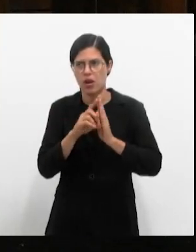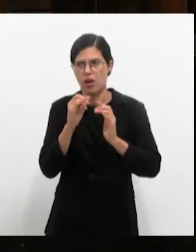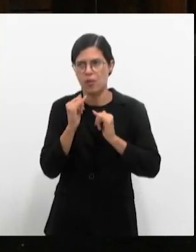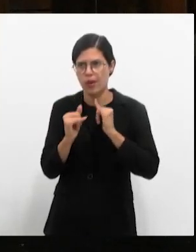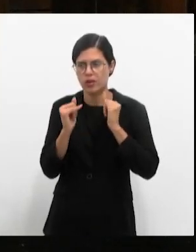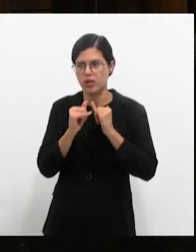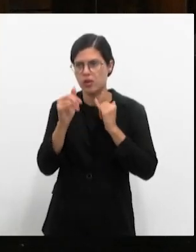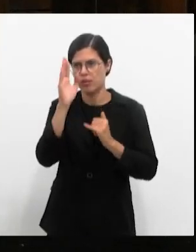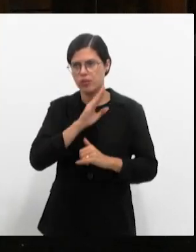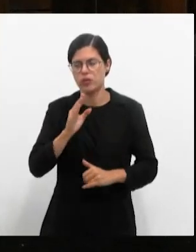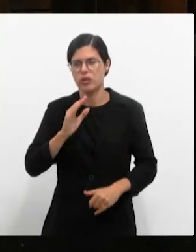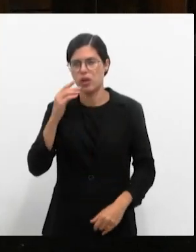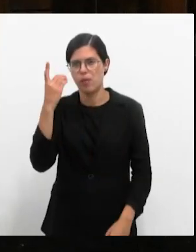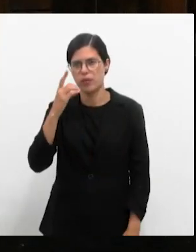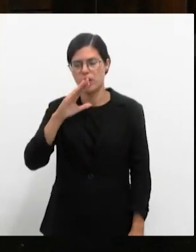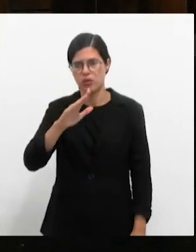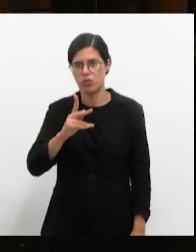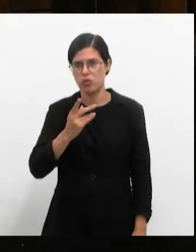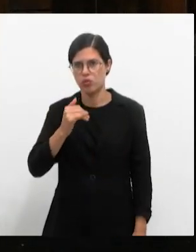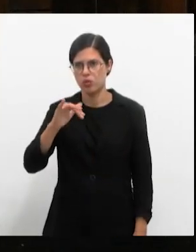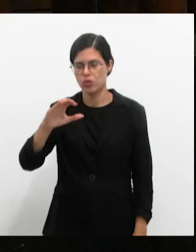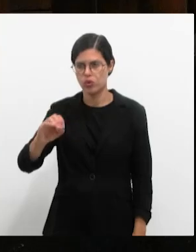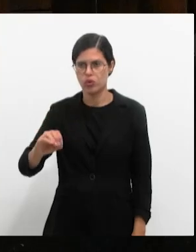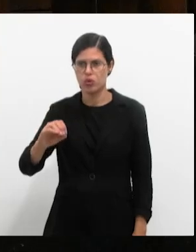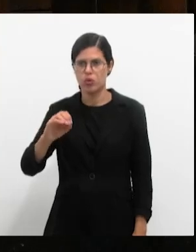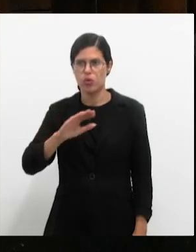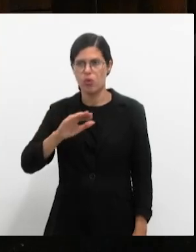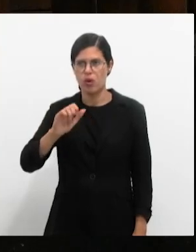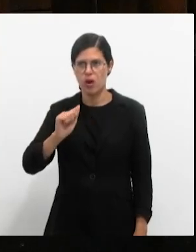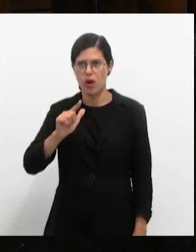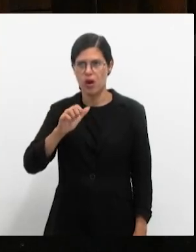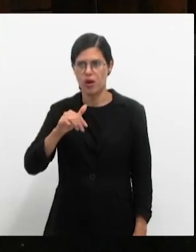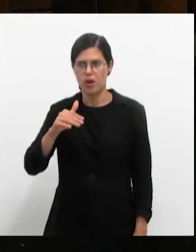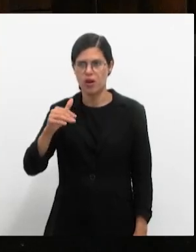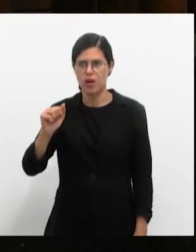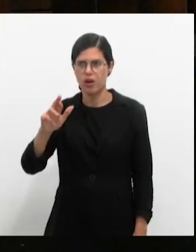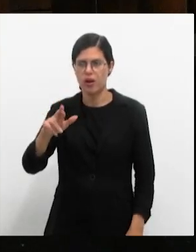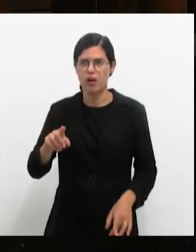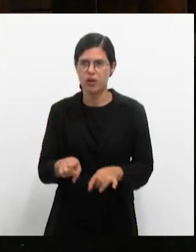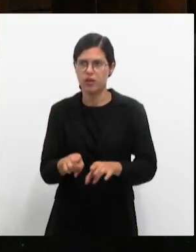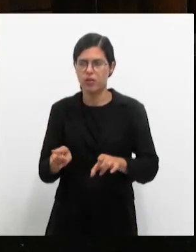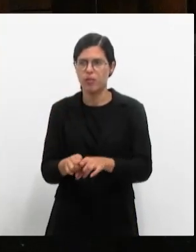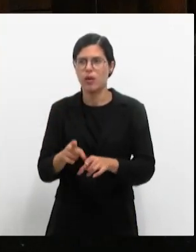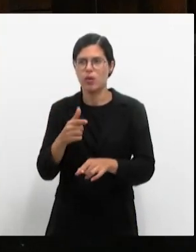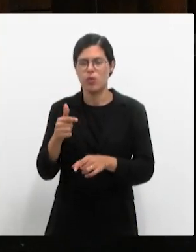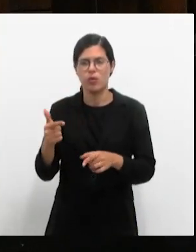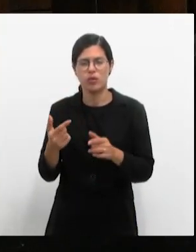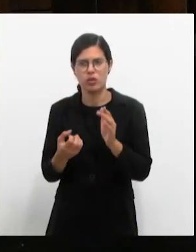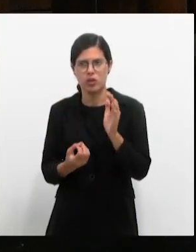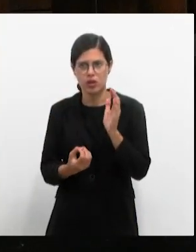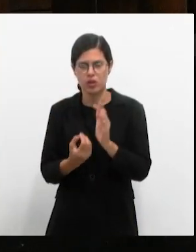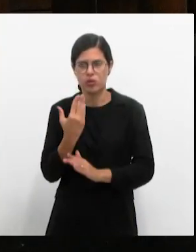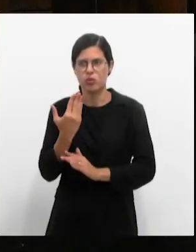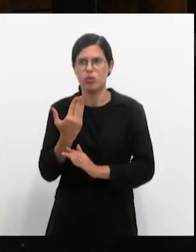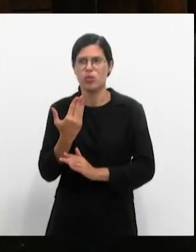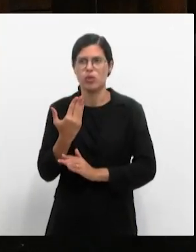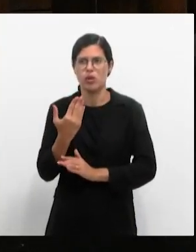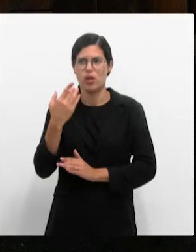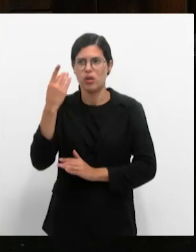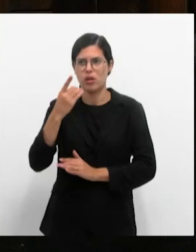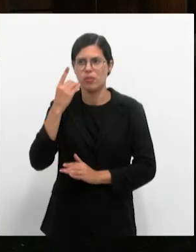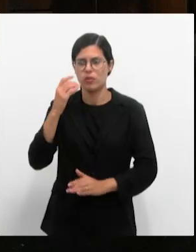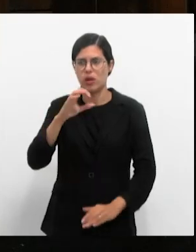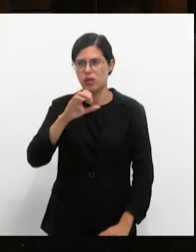deputado Chico Alencar, e também as autoras desse mesmo projeto de lei a nível federal, a deputada